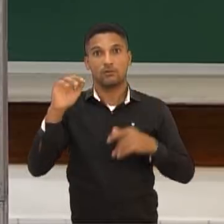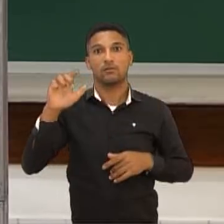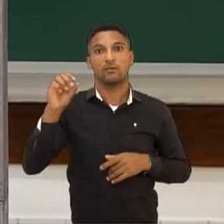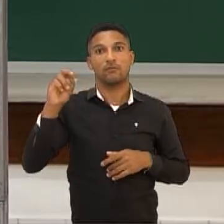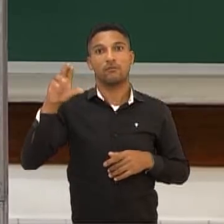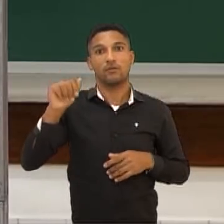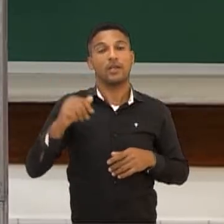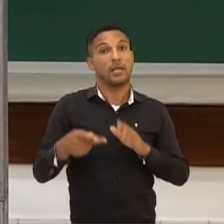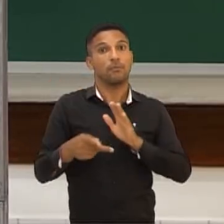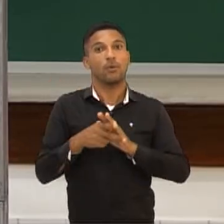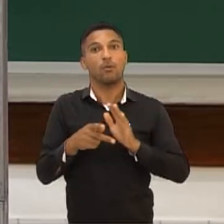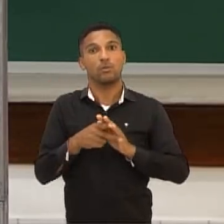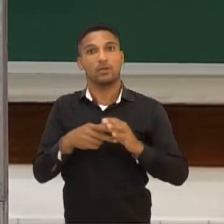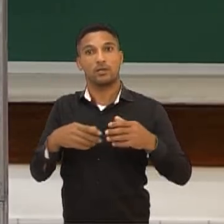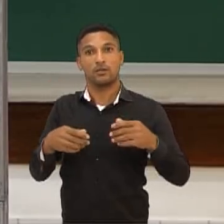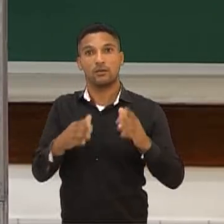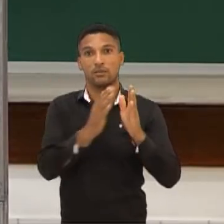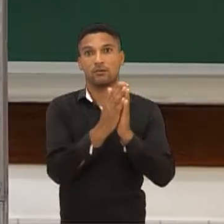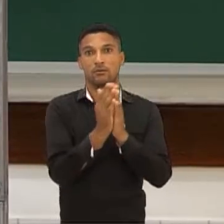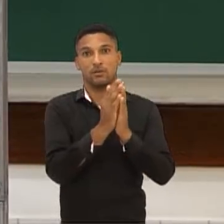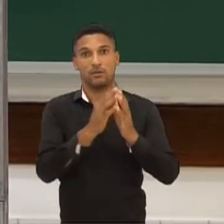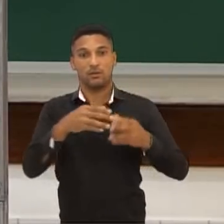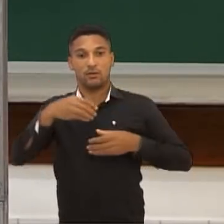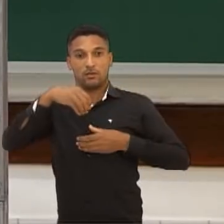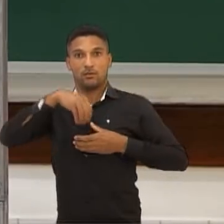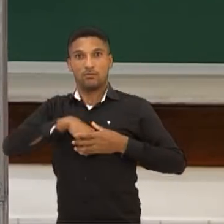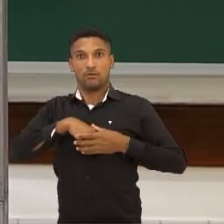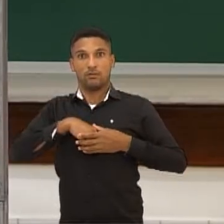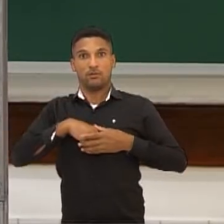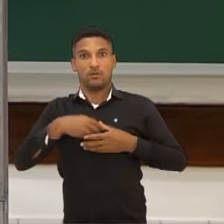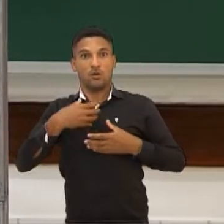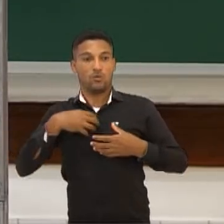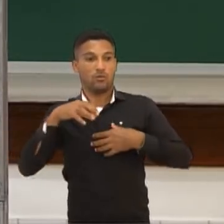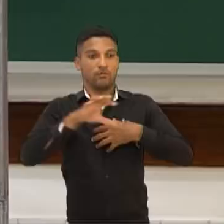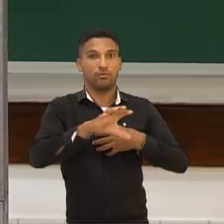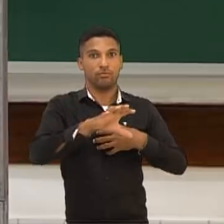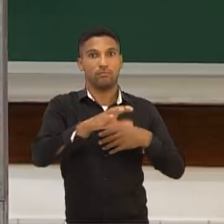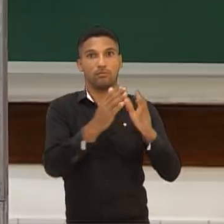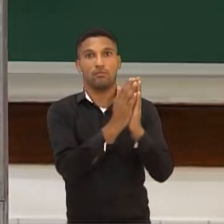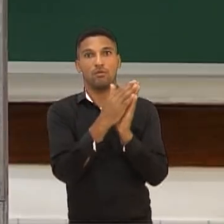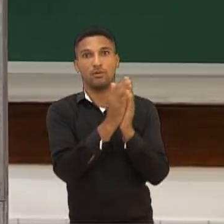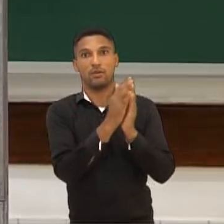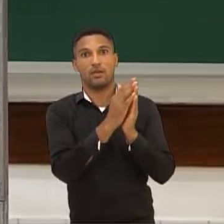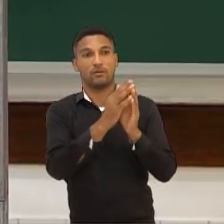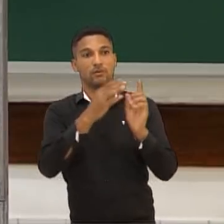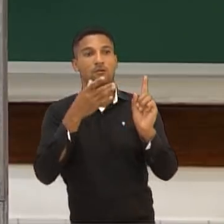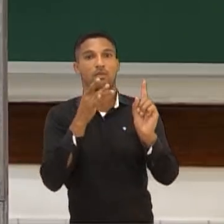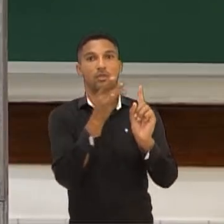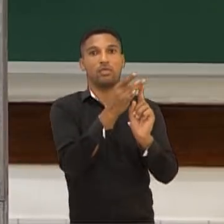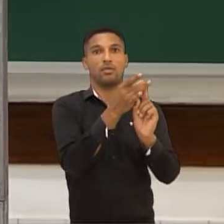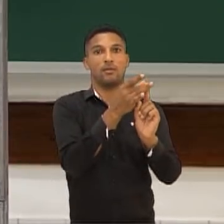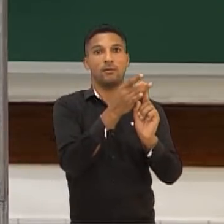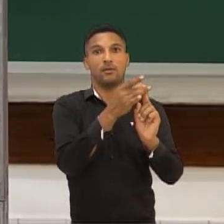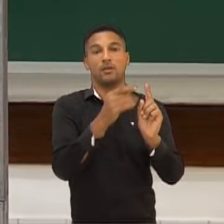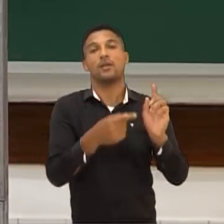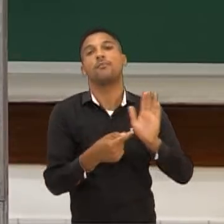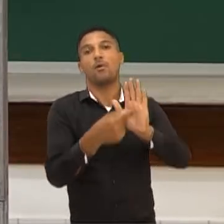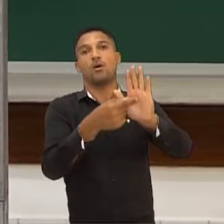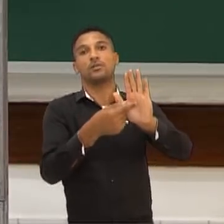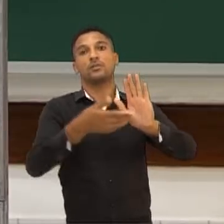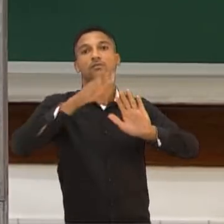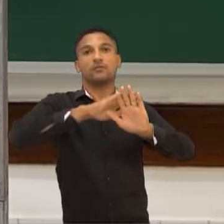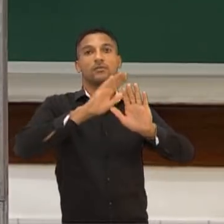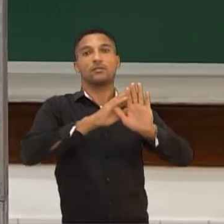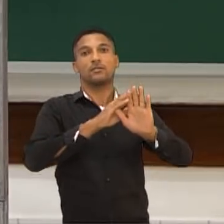da minha verdade, né, que é o teatro, que é o boneco, que é o falar, se comunicar, né, que é estar com cores.